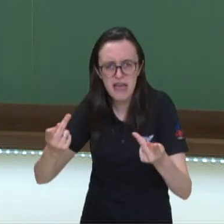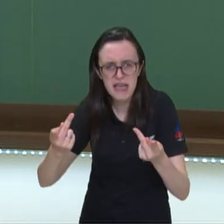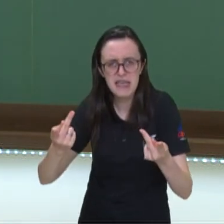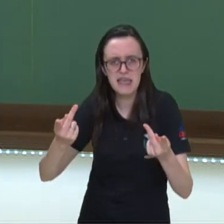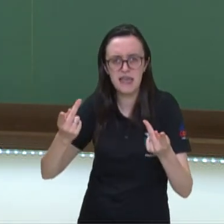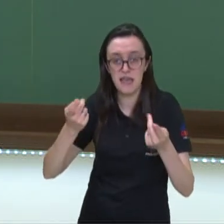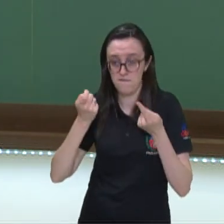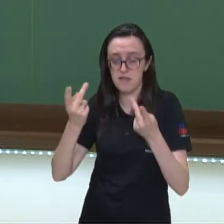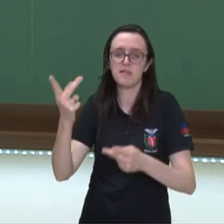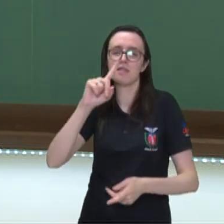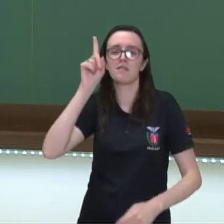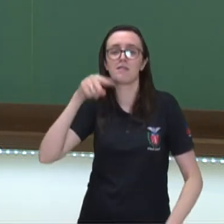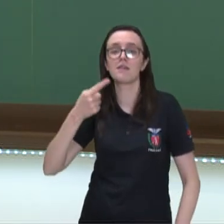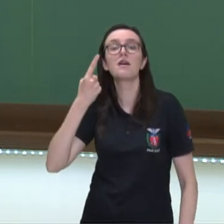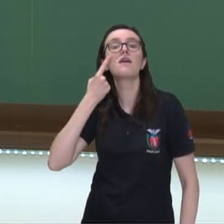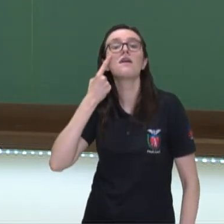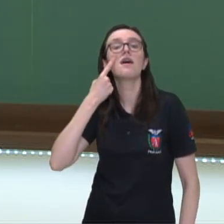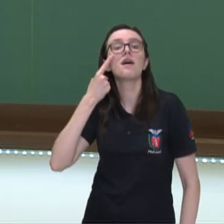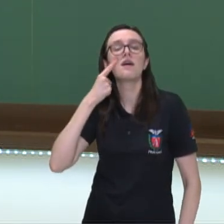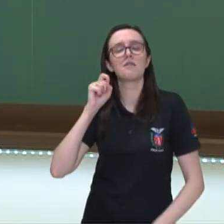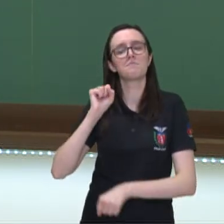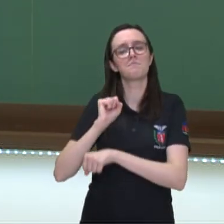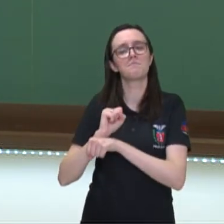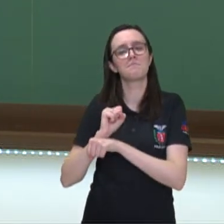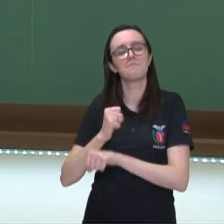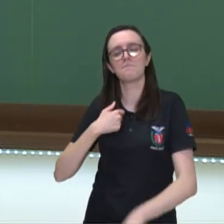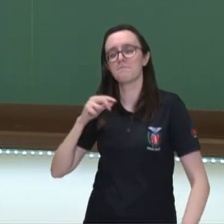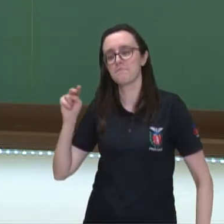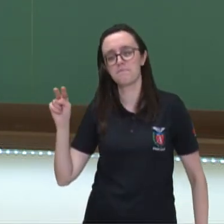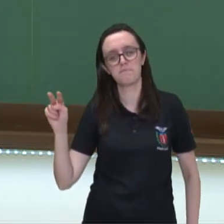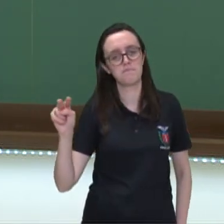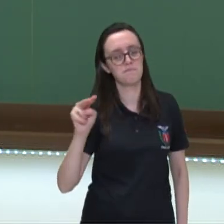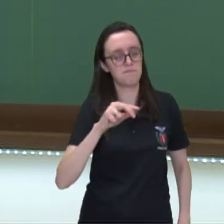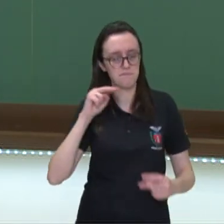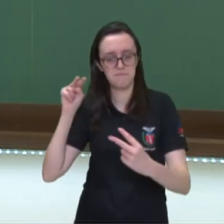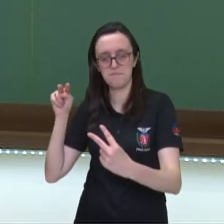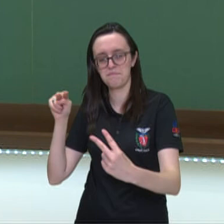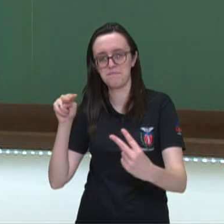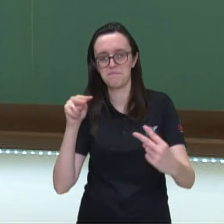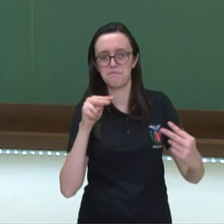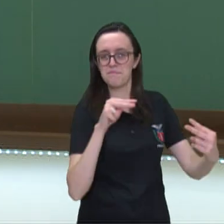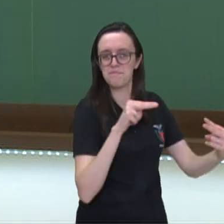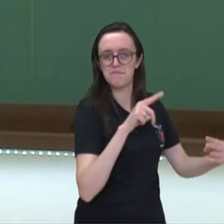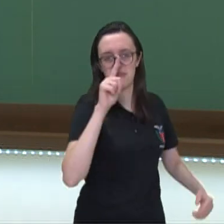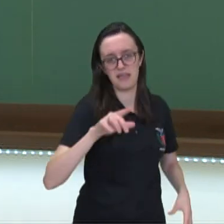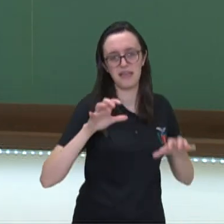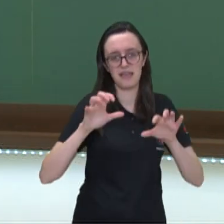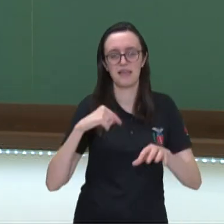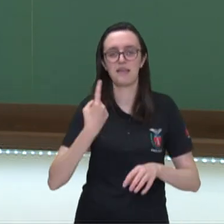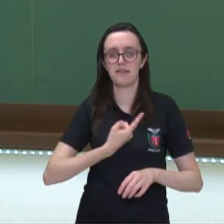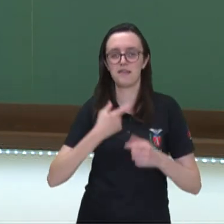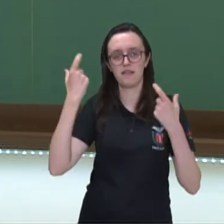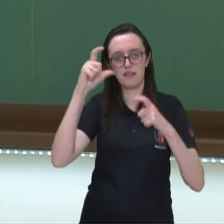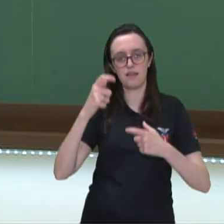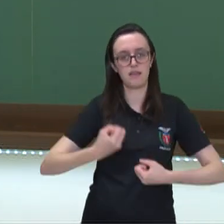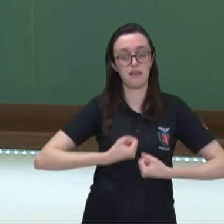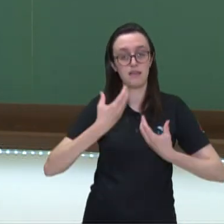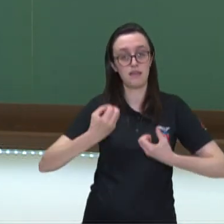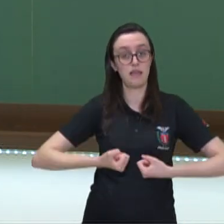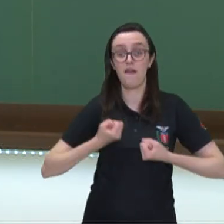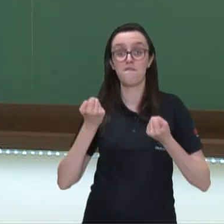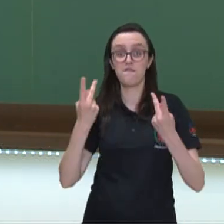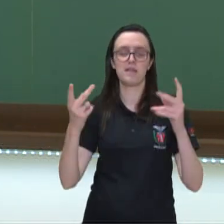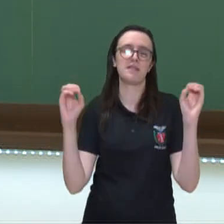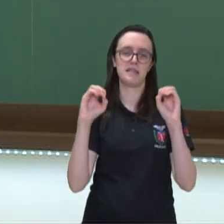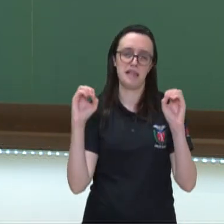de vender, mas no sentido de ficar parado observando, né? Então, aqui o nosso classificado poético não está vendendo